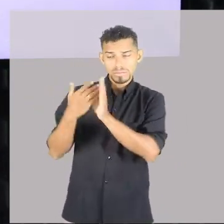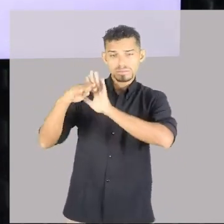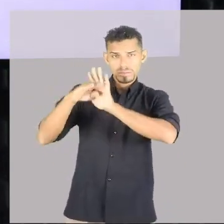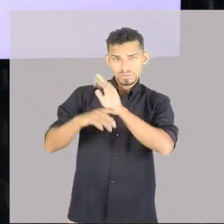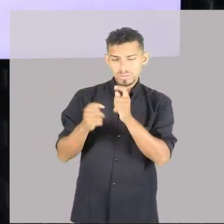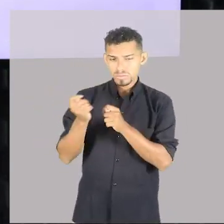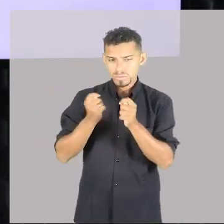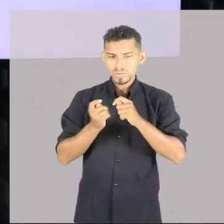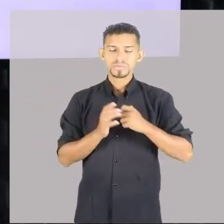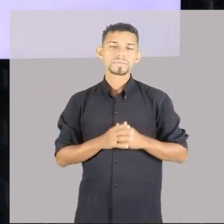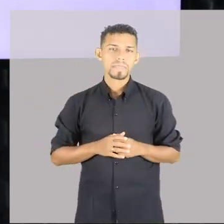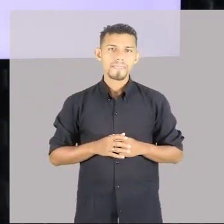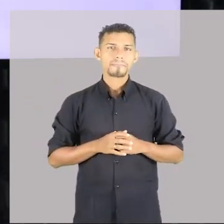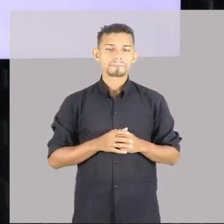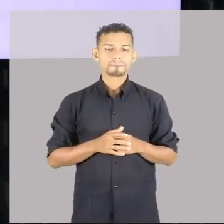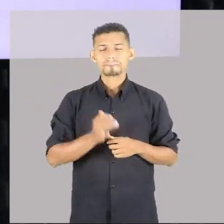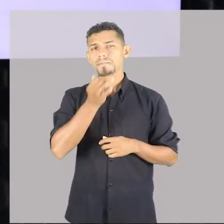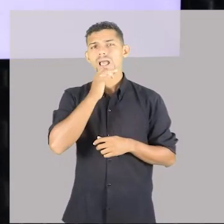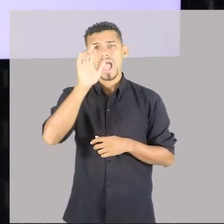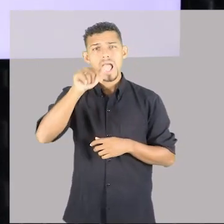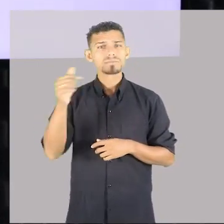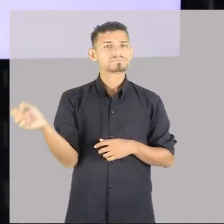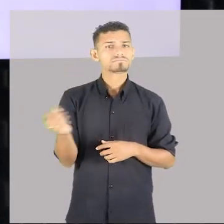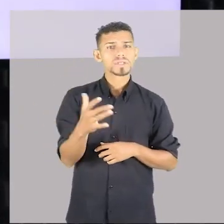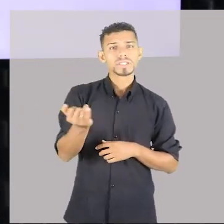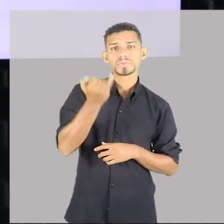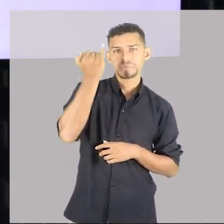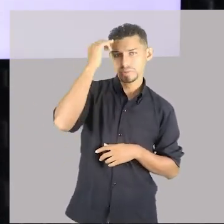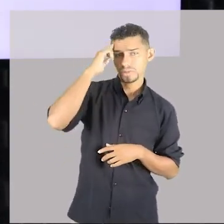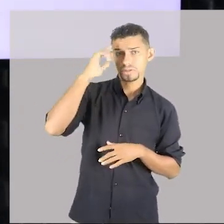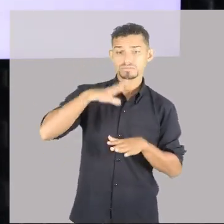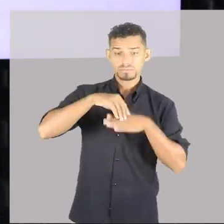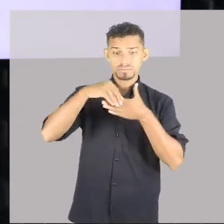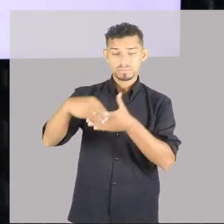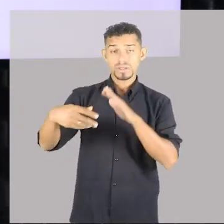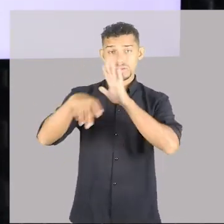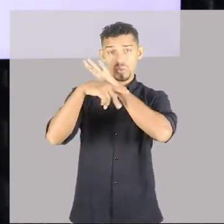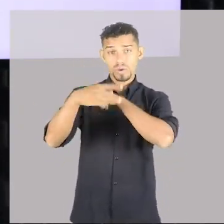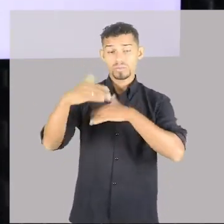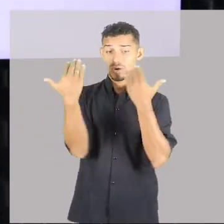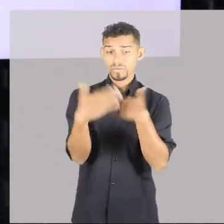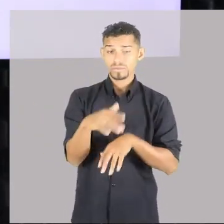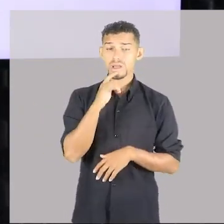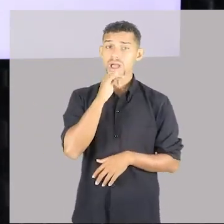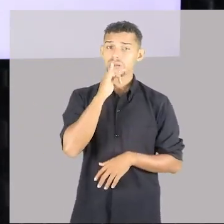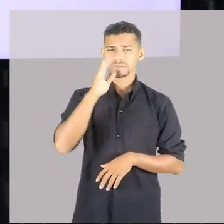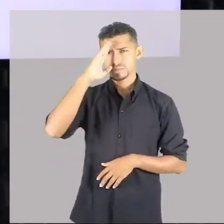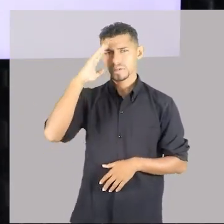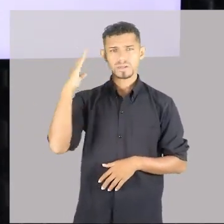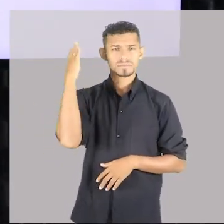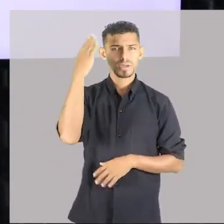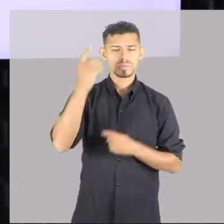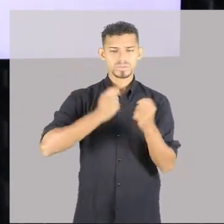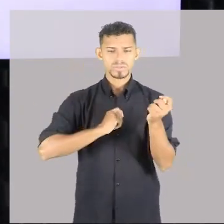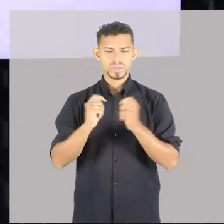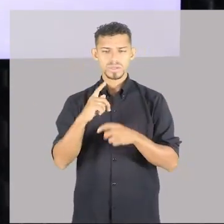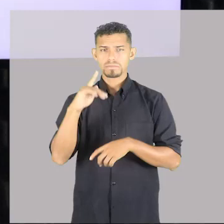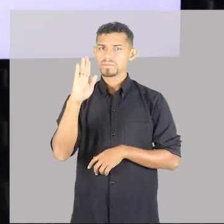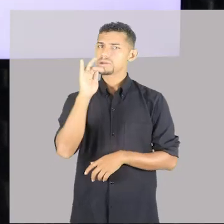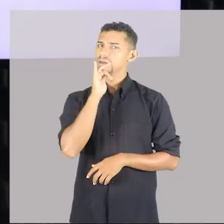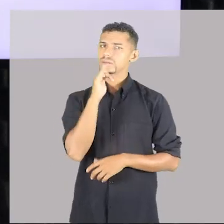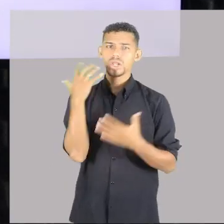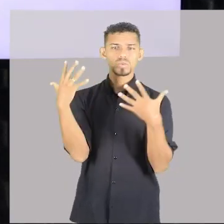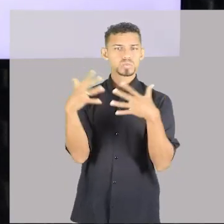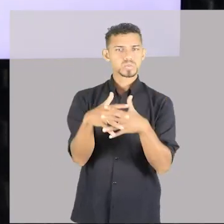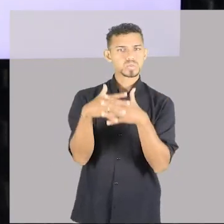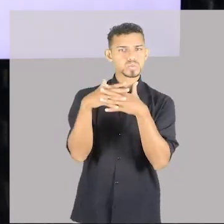administrativos. Novamente, há uma ideia importante para levar para a sua prova, é que as ideias de prioridade para a administração pública não se